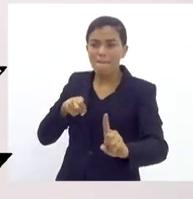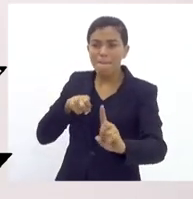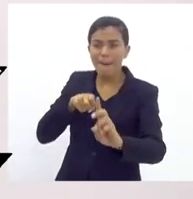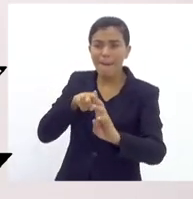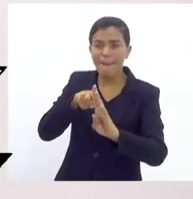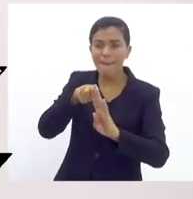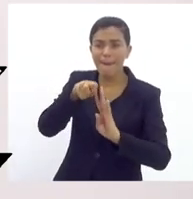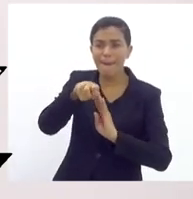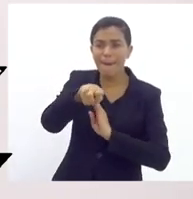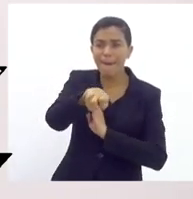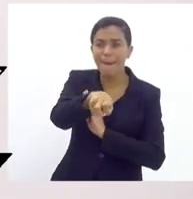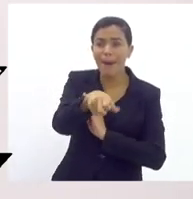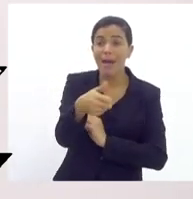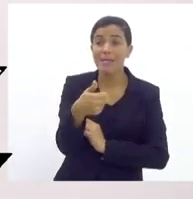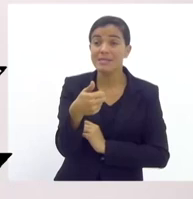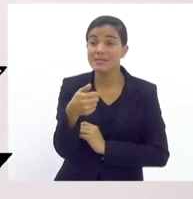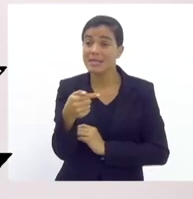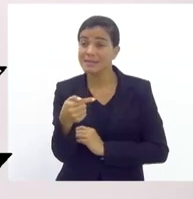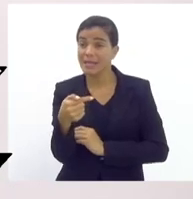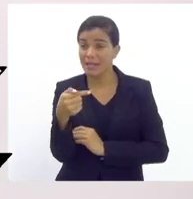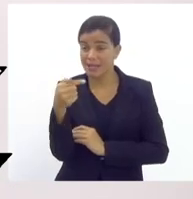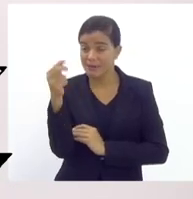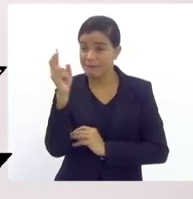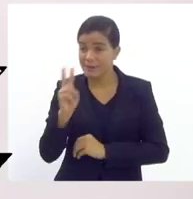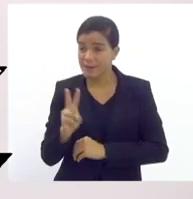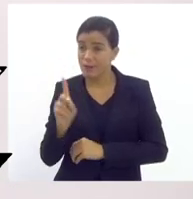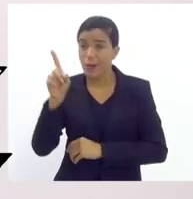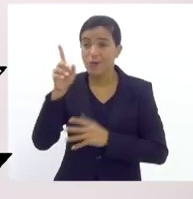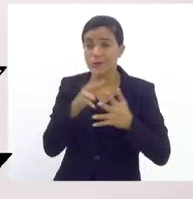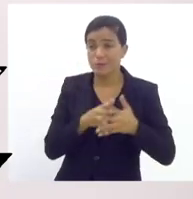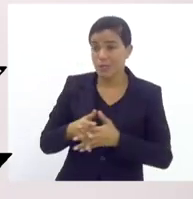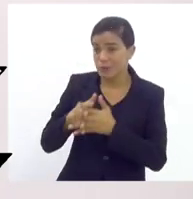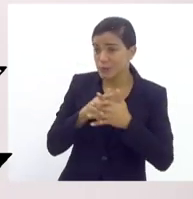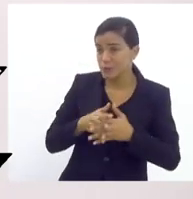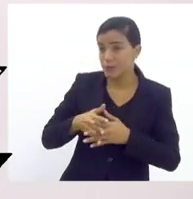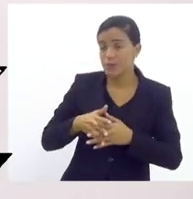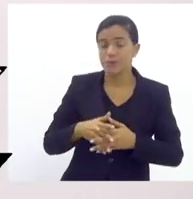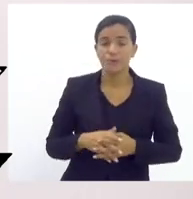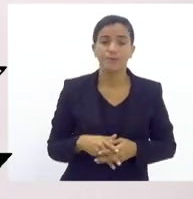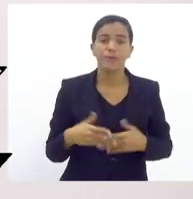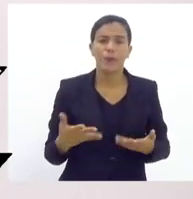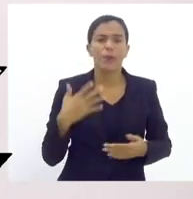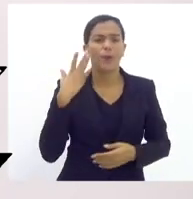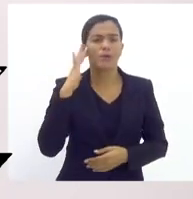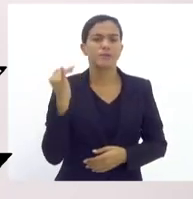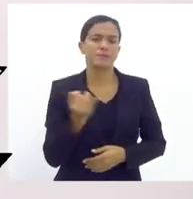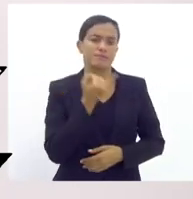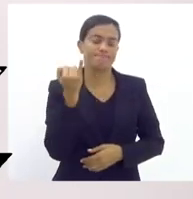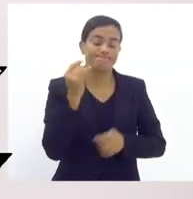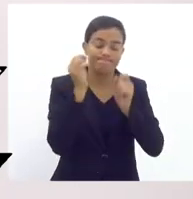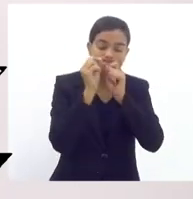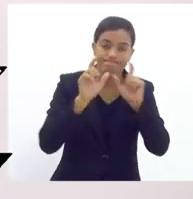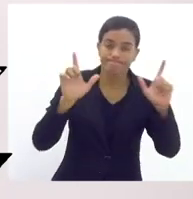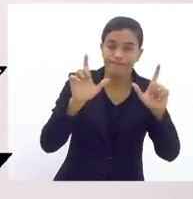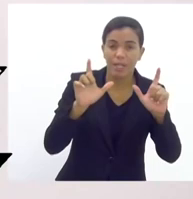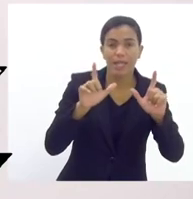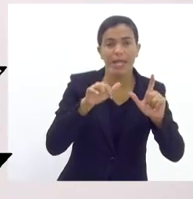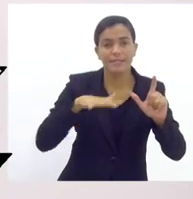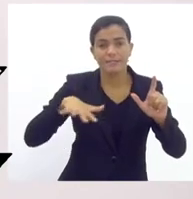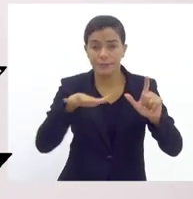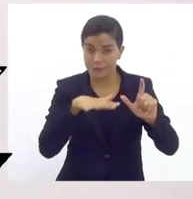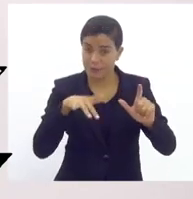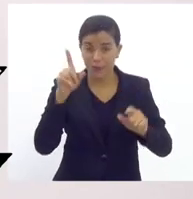venezuelanos e tirou a vida de 17 venezuelanos nos Estados Unidos então eu acho que é importante a gente se atentar que esses episódios